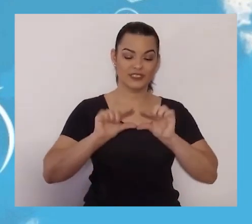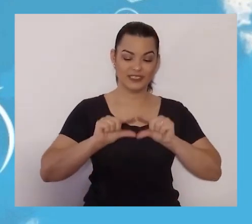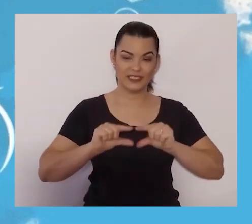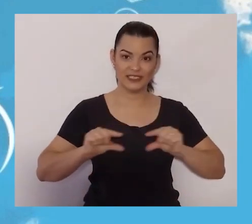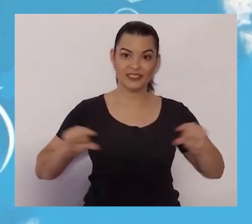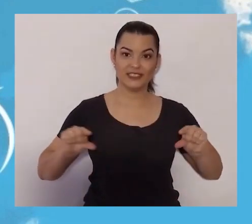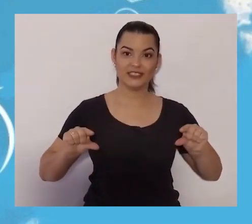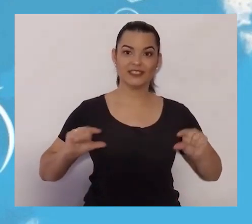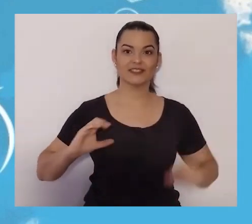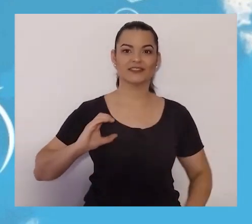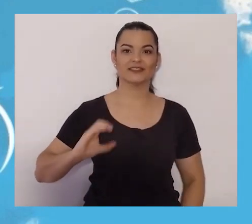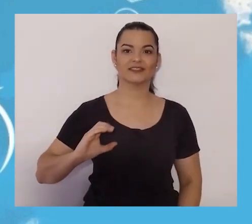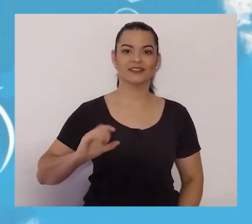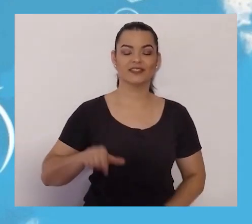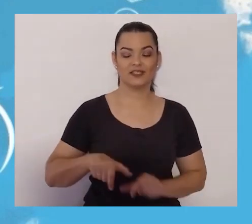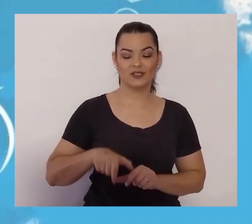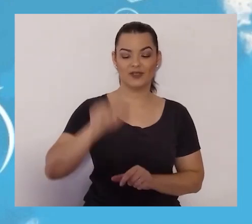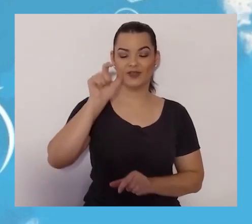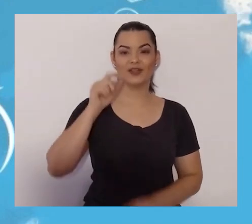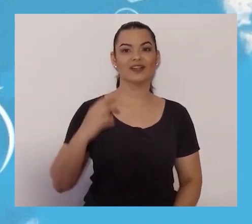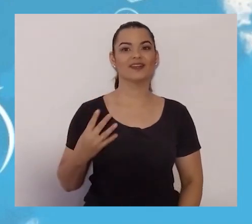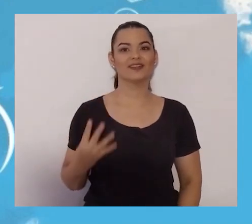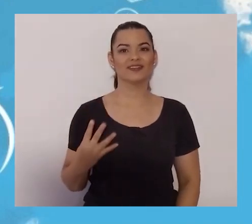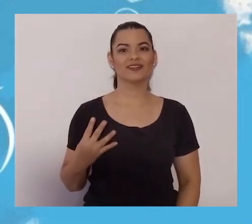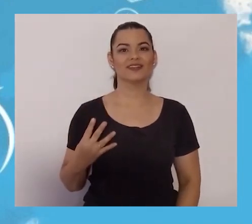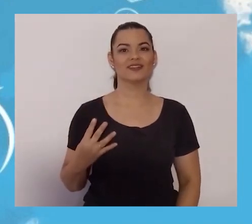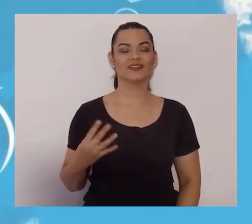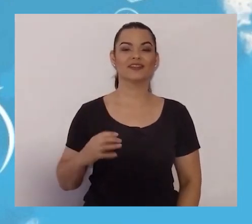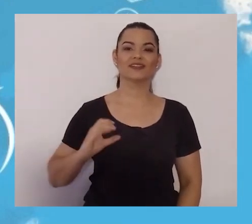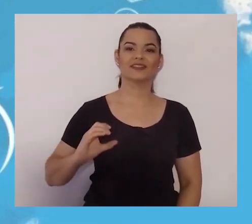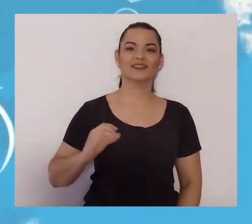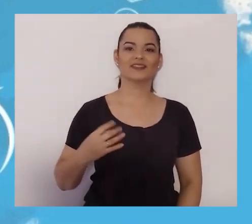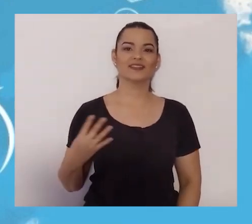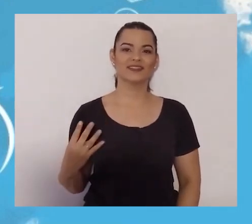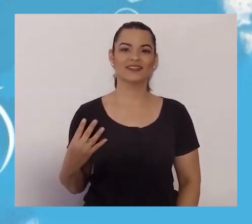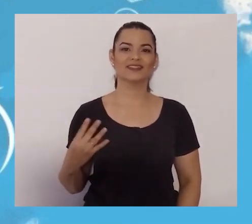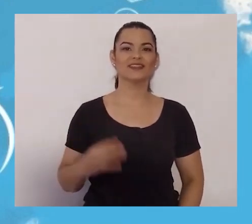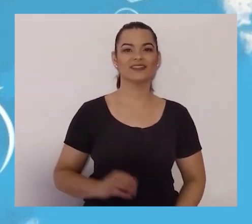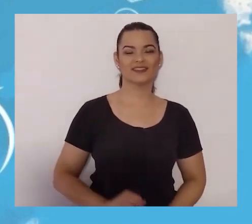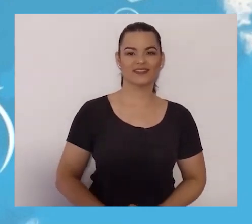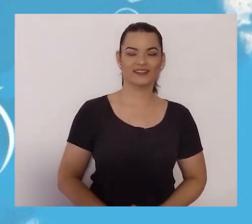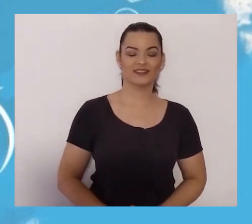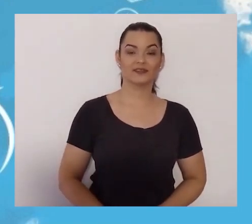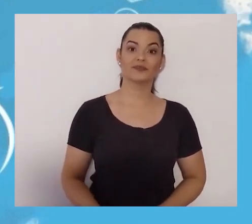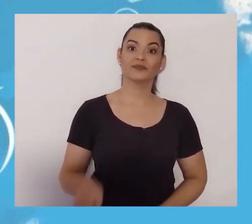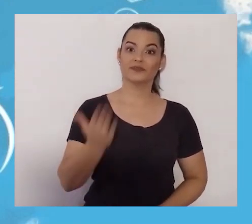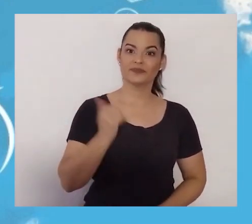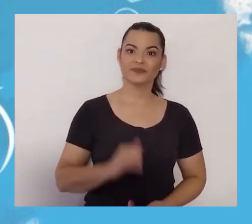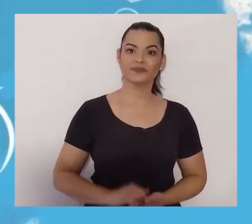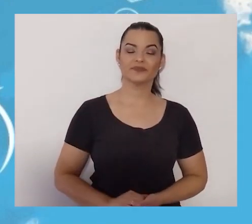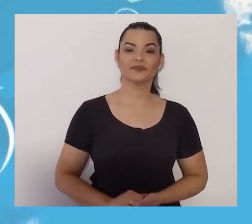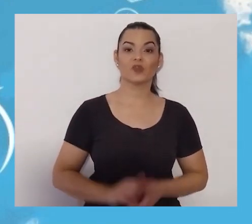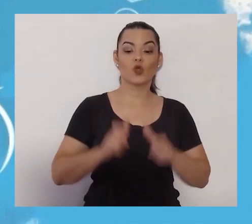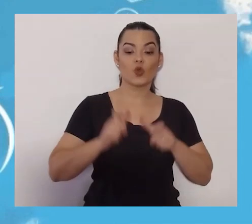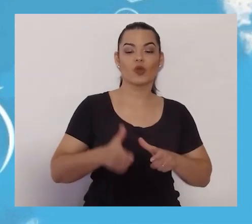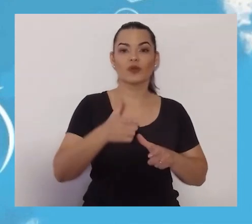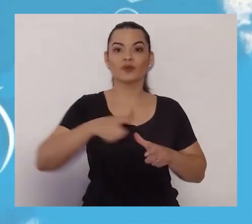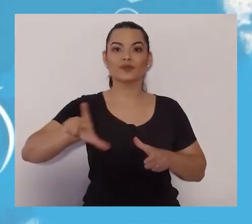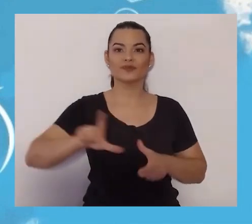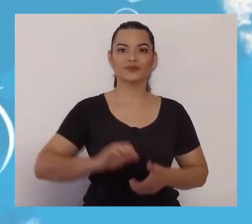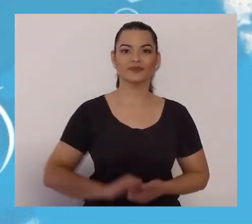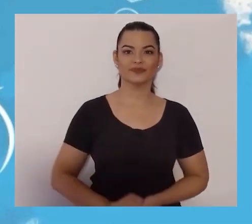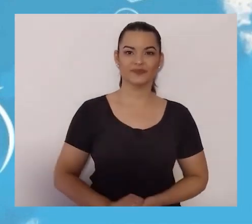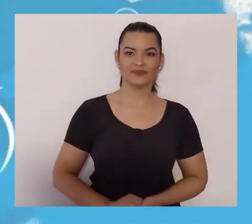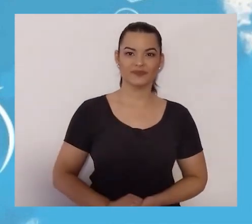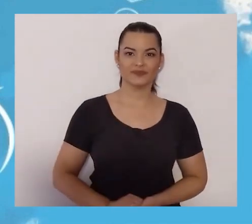linha C, coluna 4, C4. Vamos para uma próxima localização.